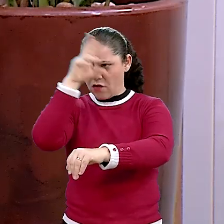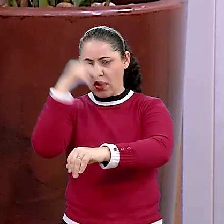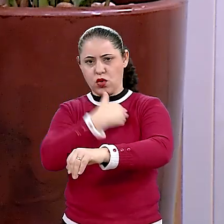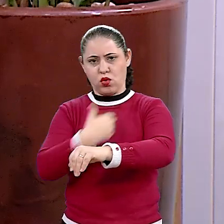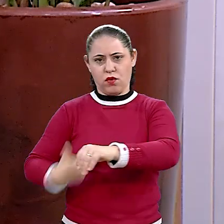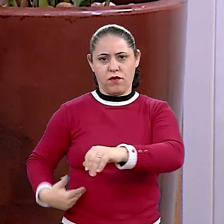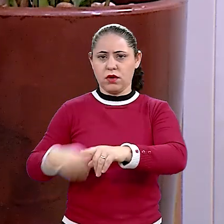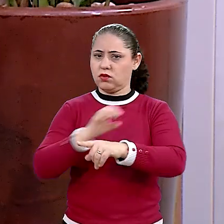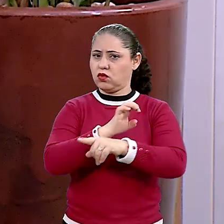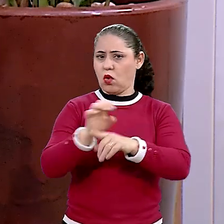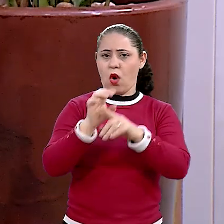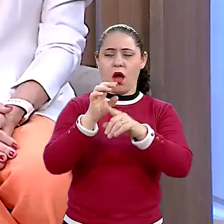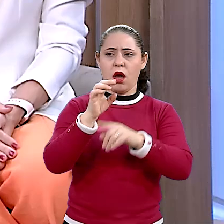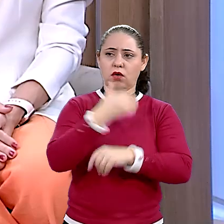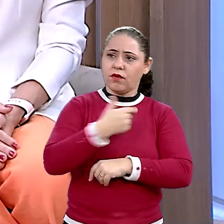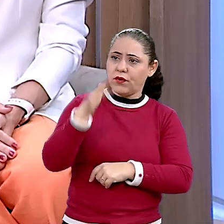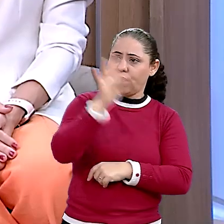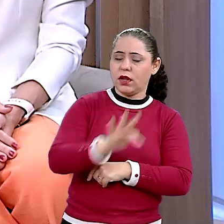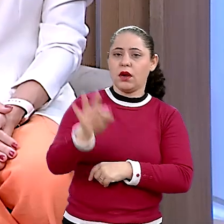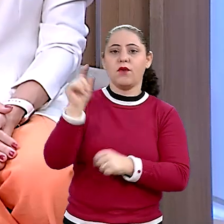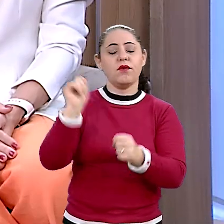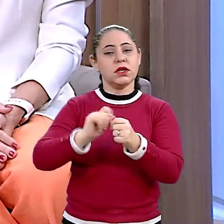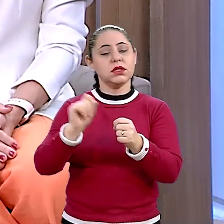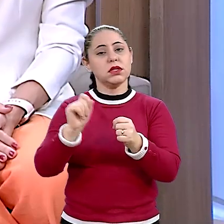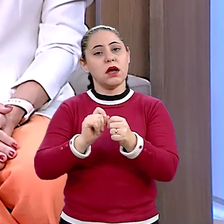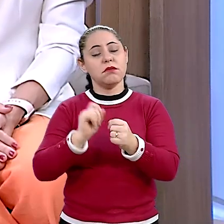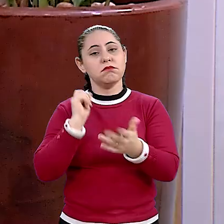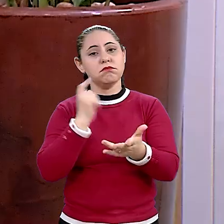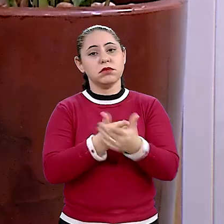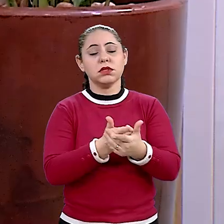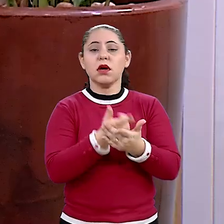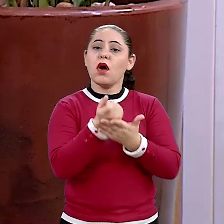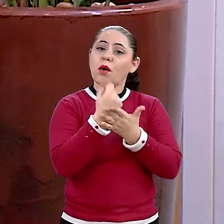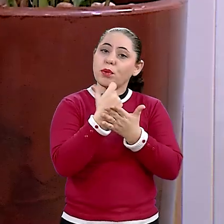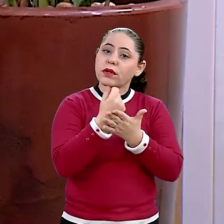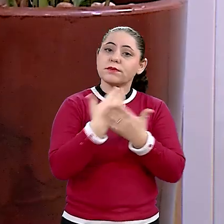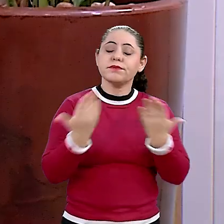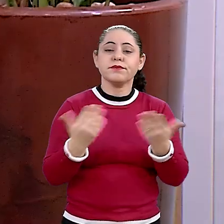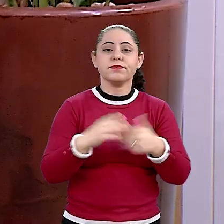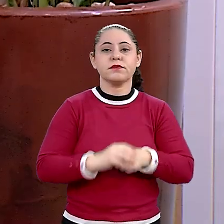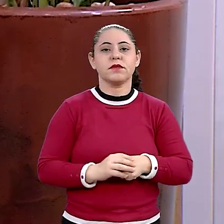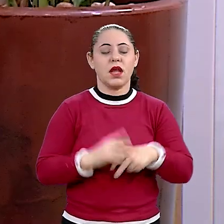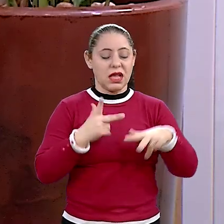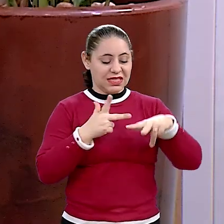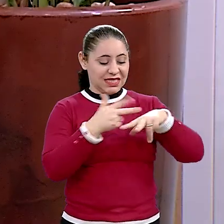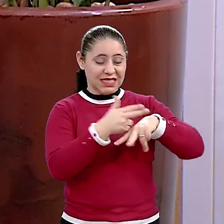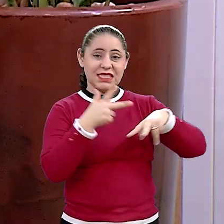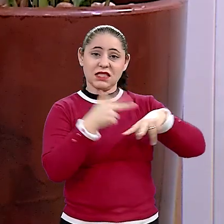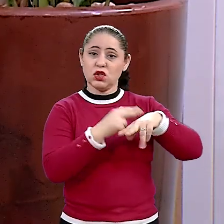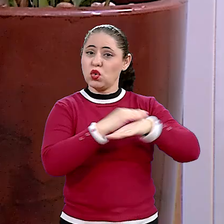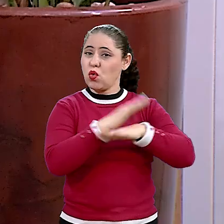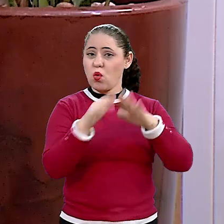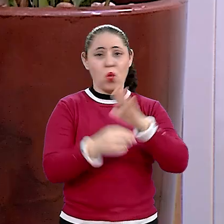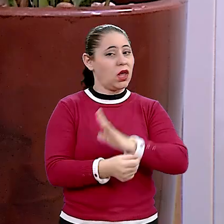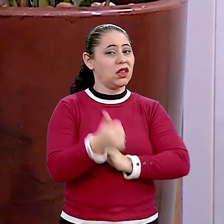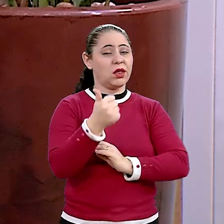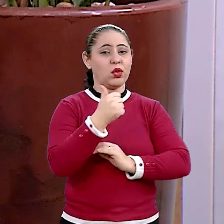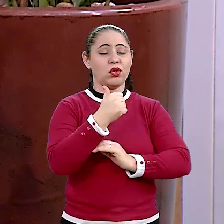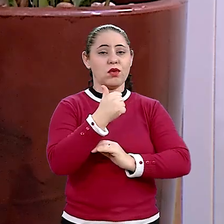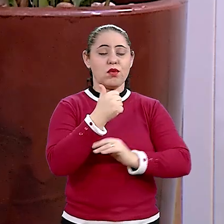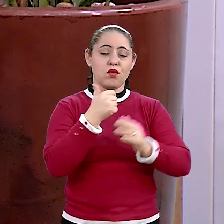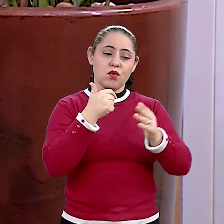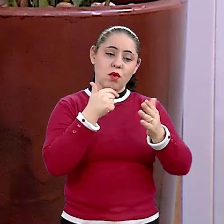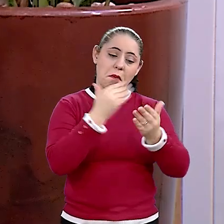governo do Estado, seja a União, a realizar esses procedimentos. Então, essas cirurgias estão sendo absolutamente